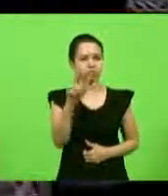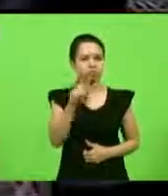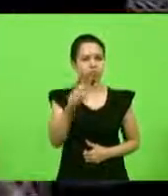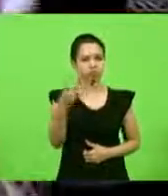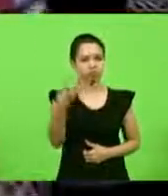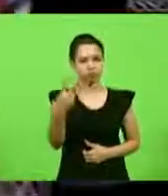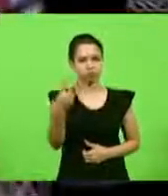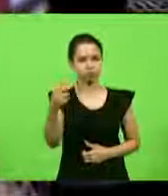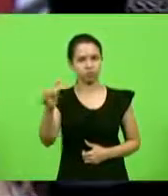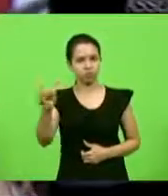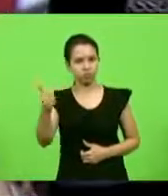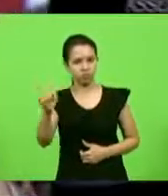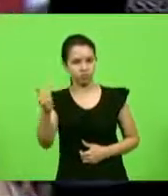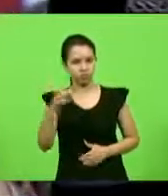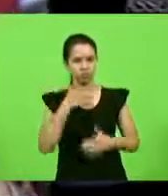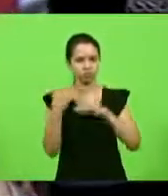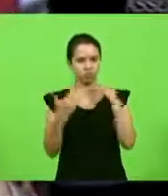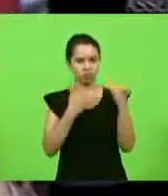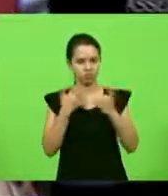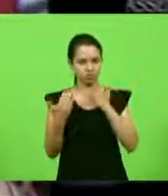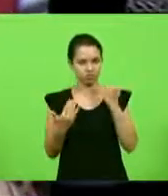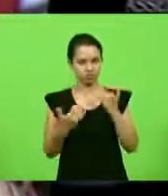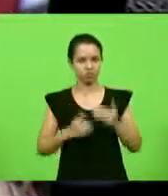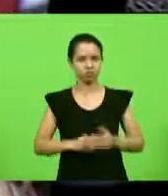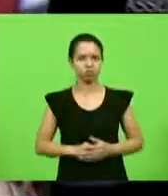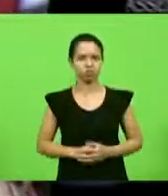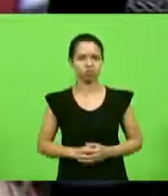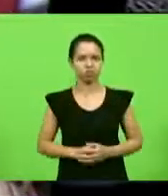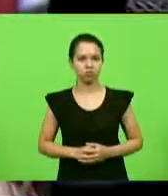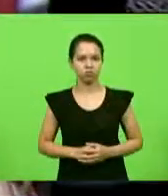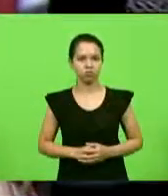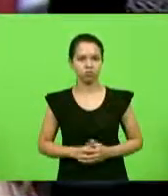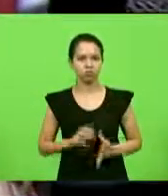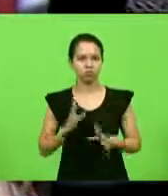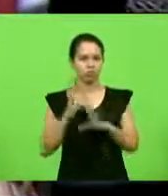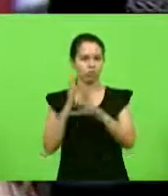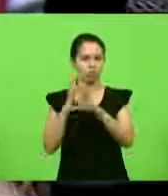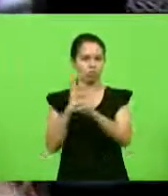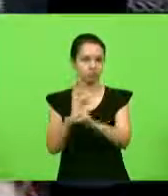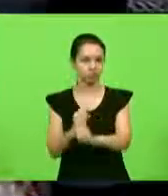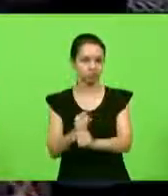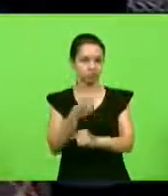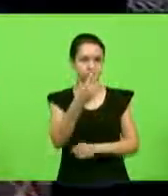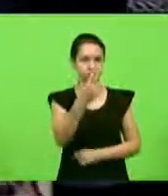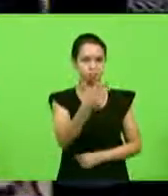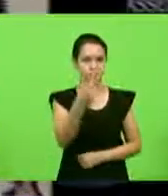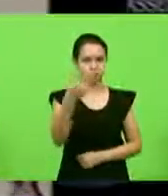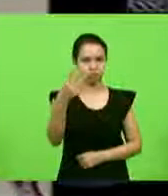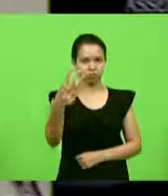4.211 óbitos e já se totalizam